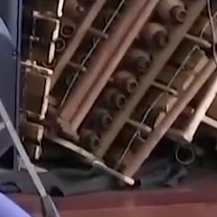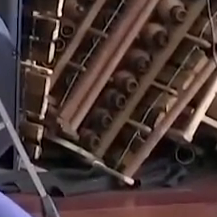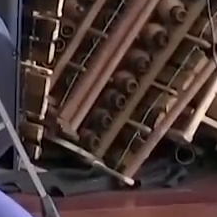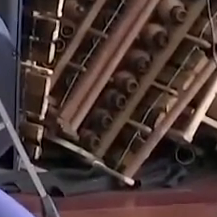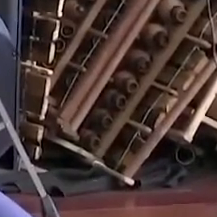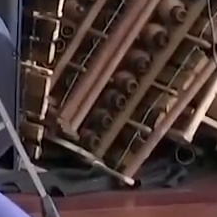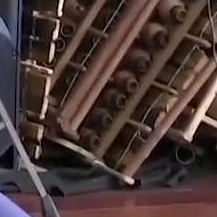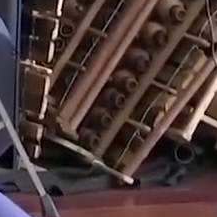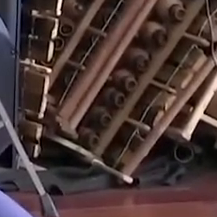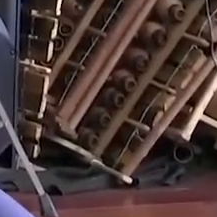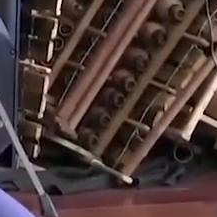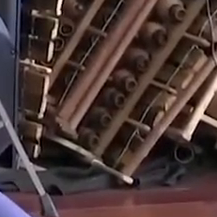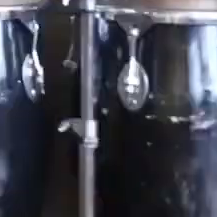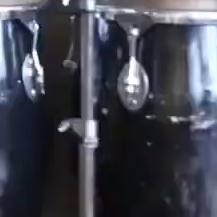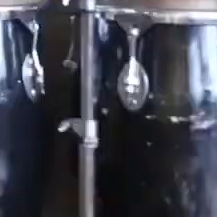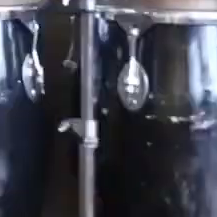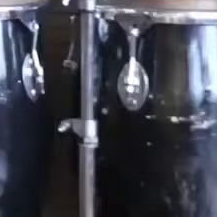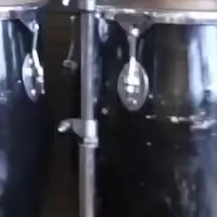Mai vavo